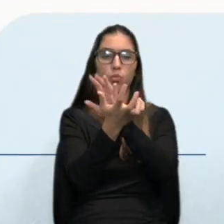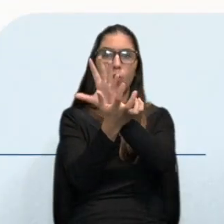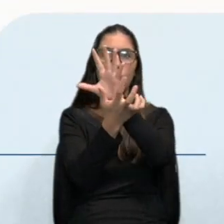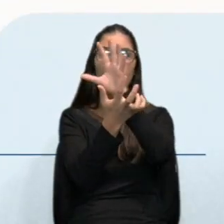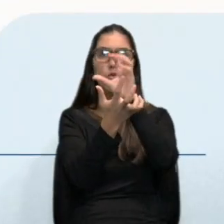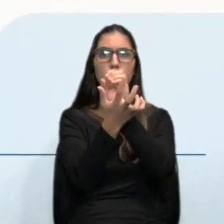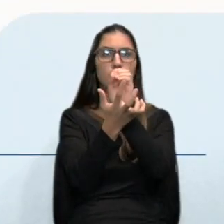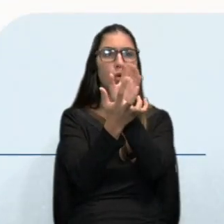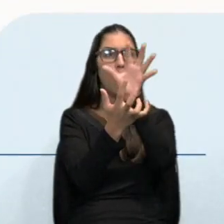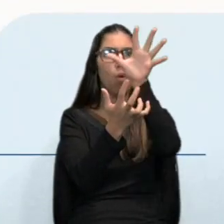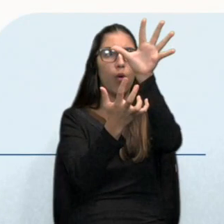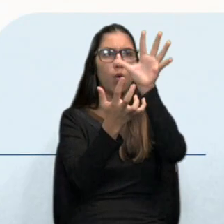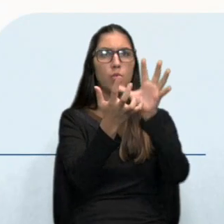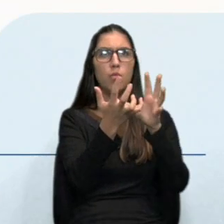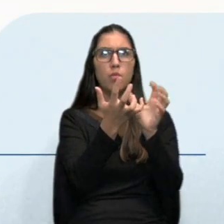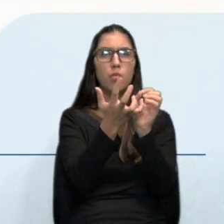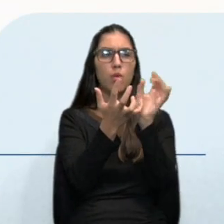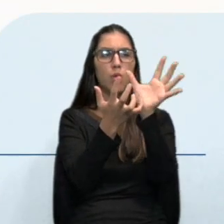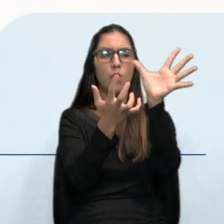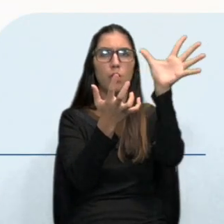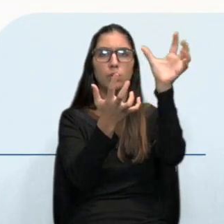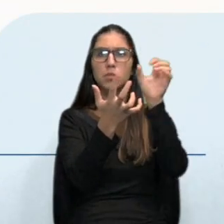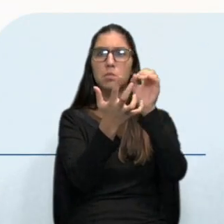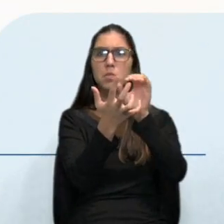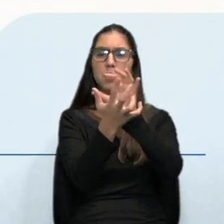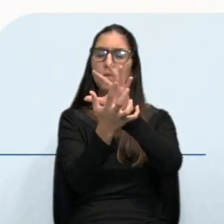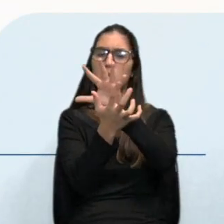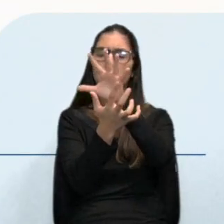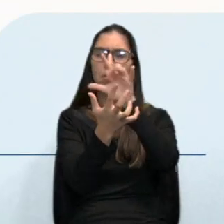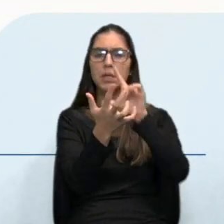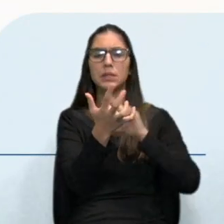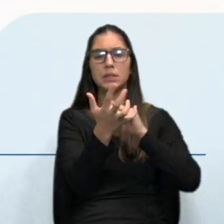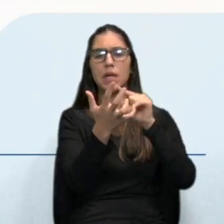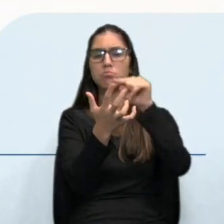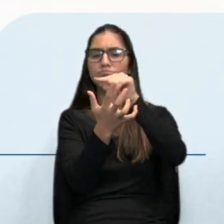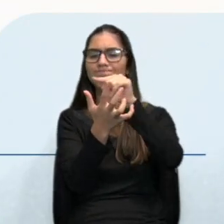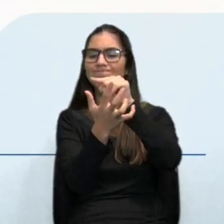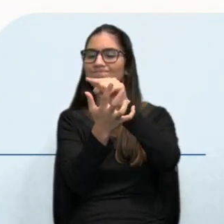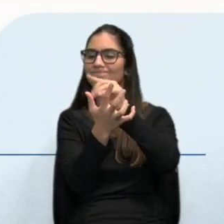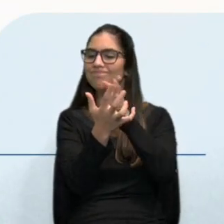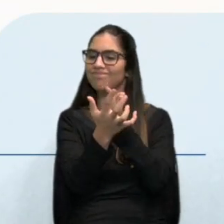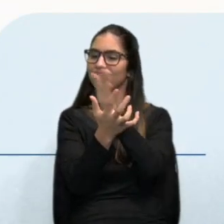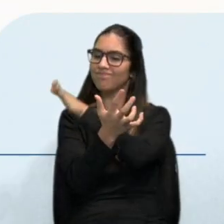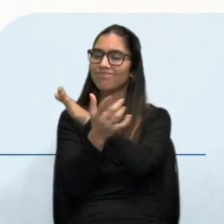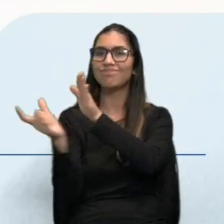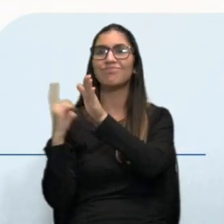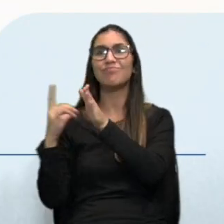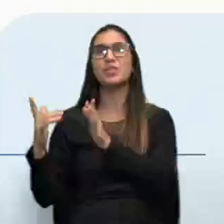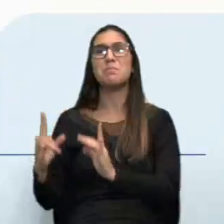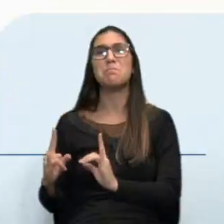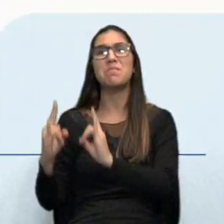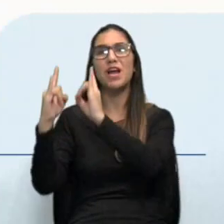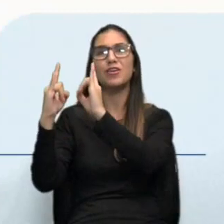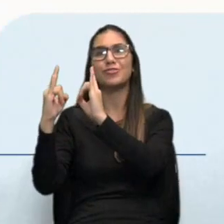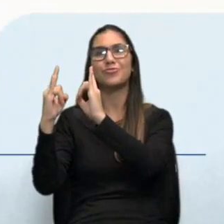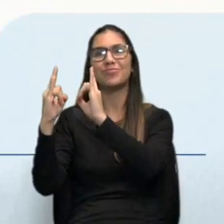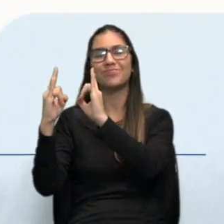Então, ela está transmitindo para todo lado. Aí tem um lado que tem um prédio, uma estação radiobase, então tem um